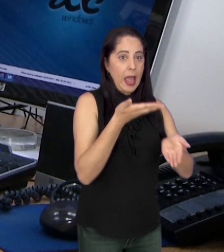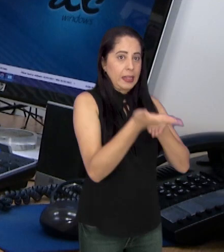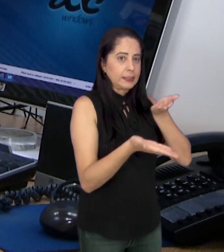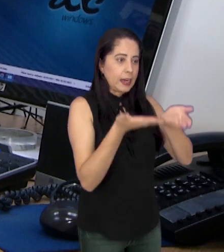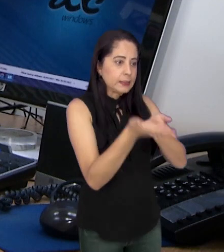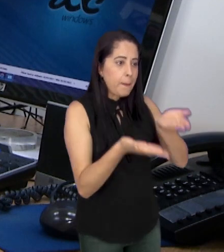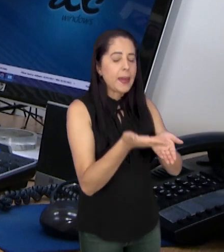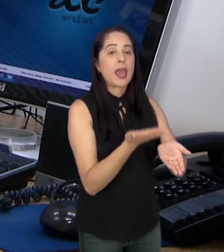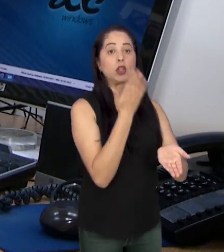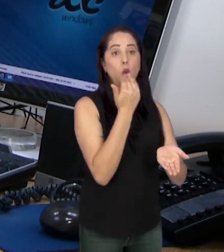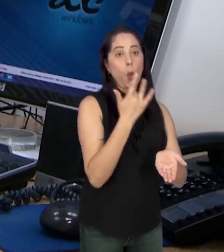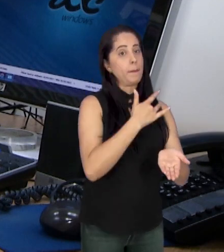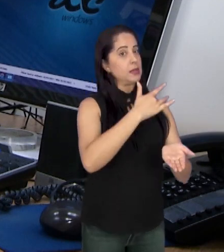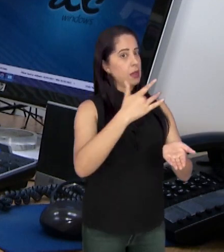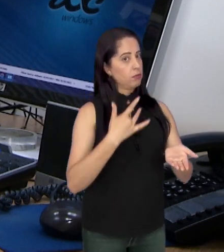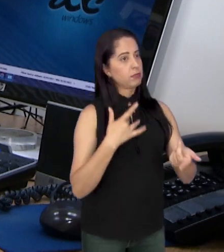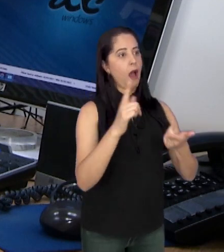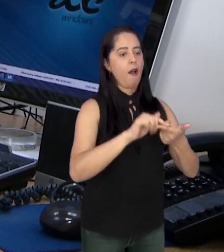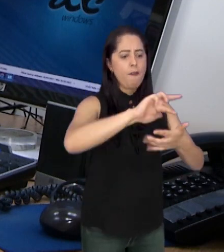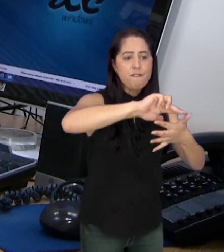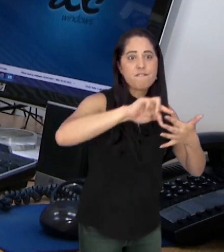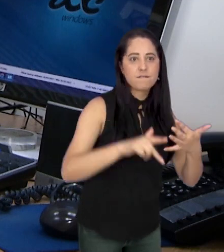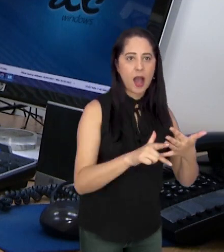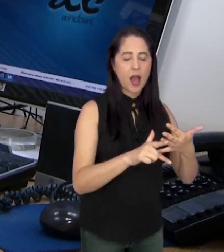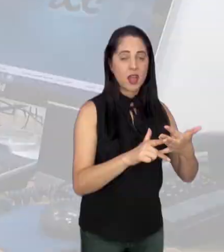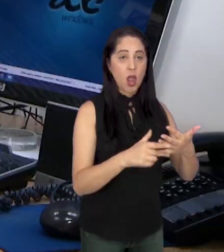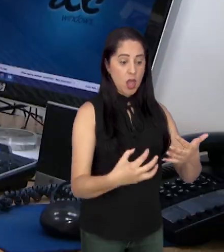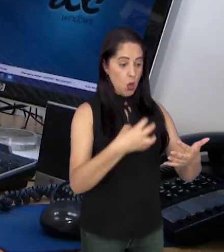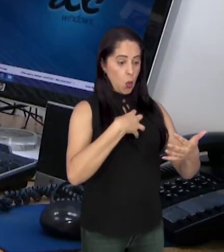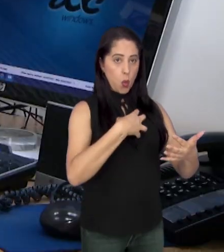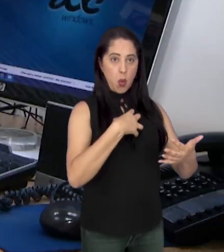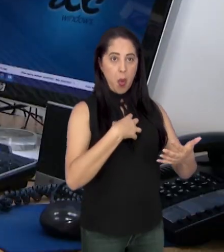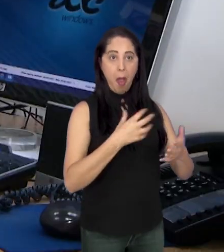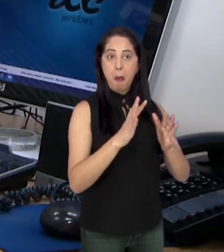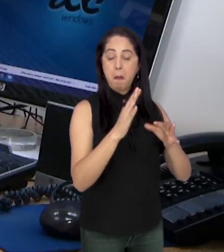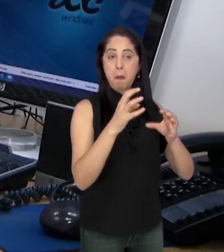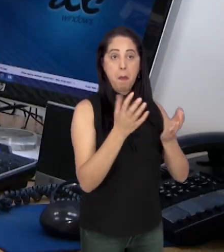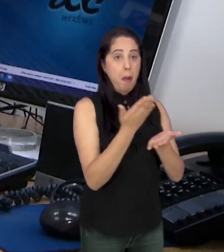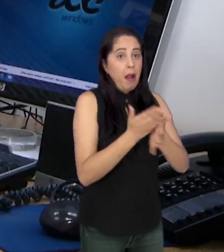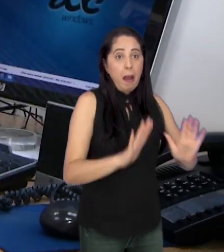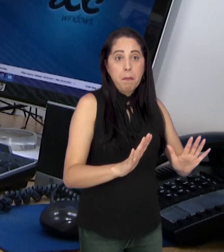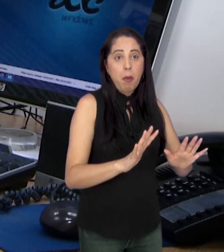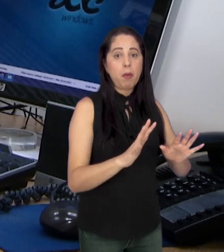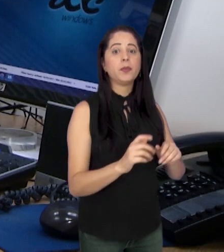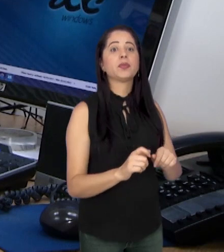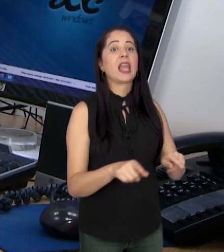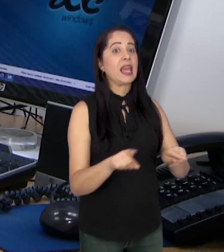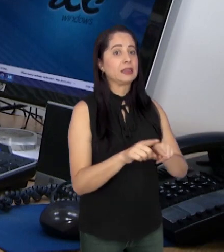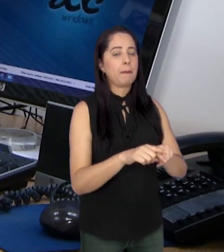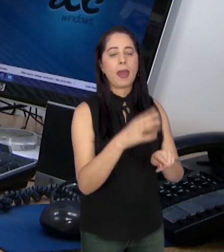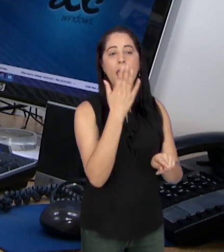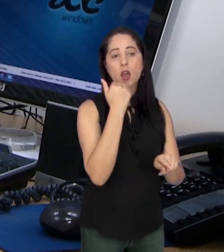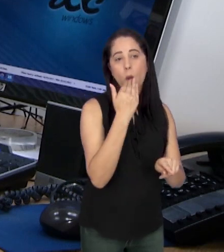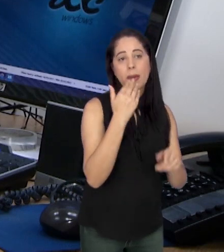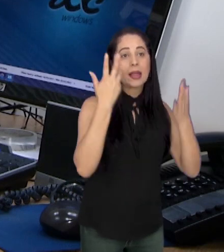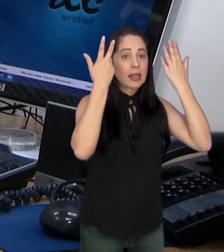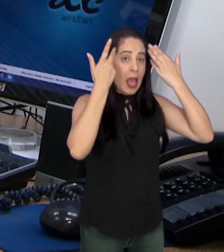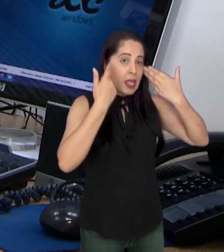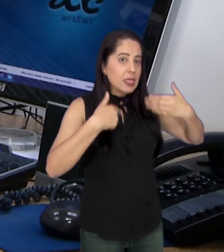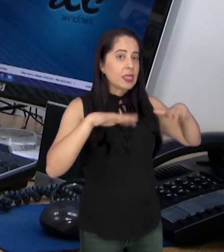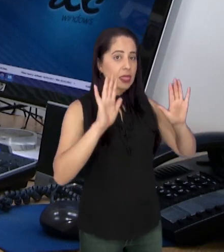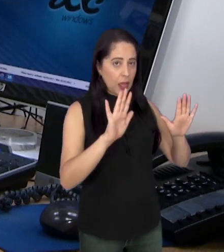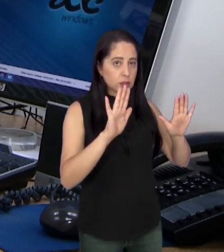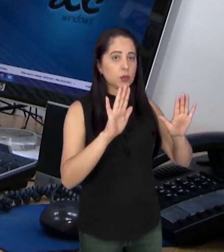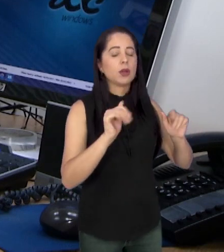escolhas, comendo melhor. E eu já não tinha mais nenhum sintoma. E além da alimentação, de você fazer melhores escolhas, aprender a